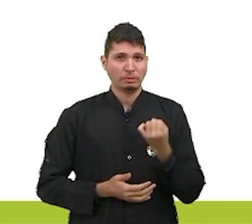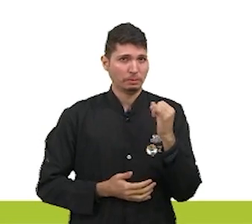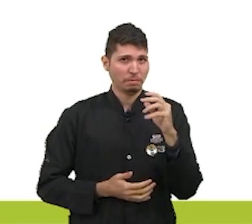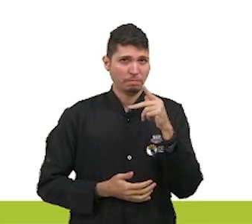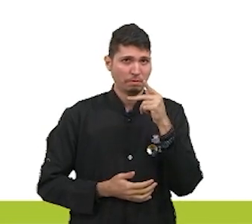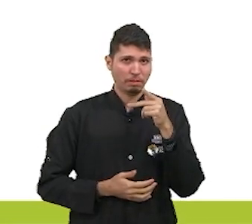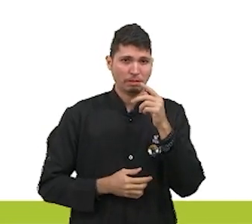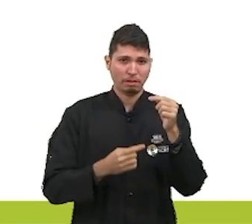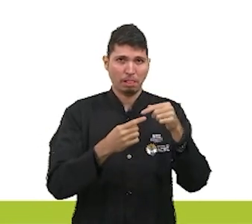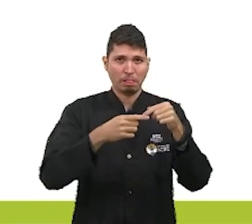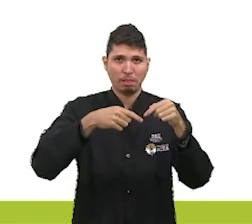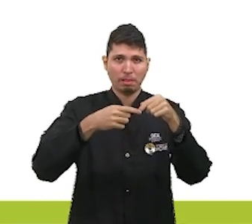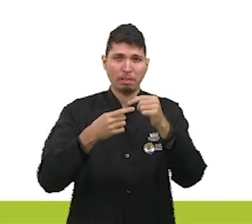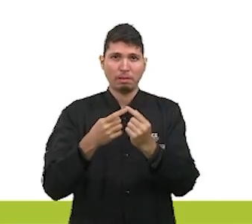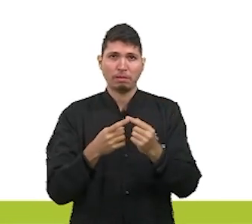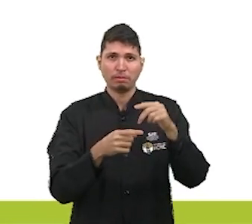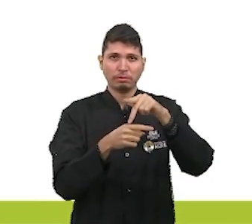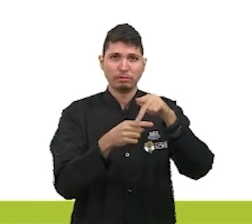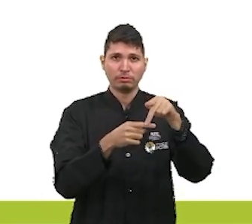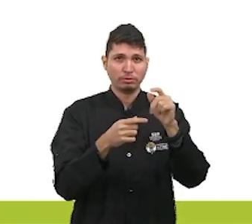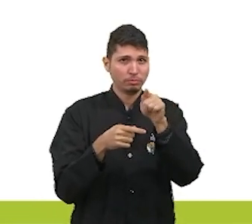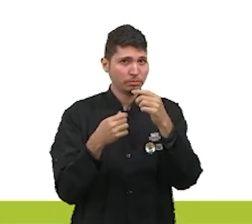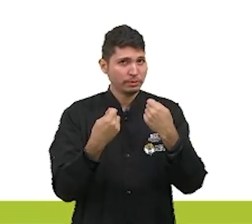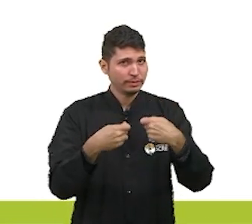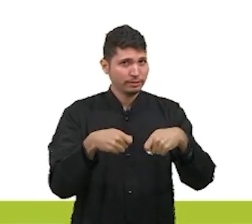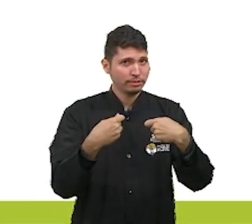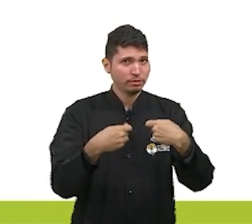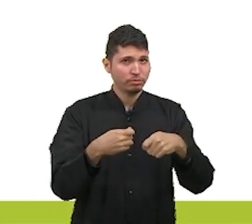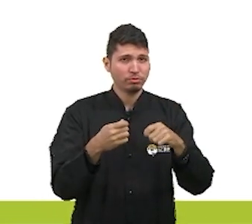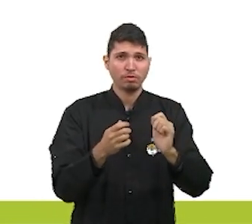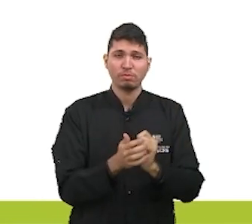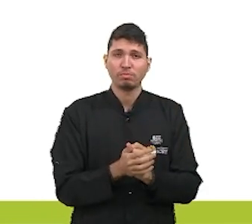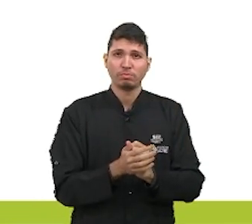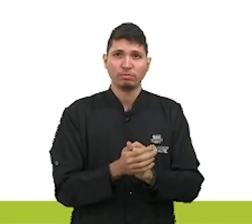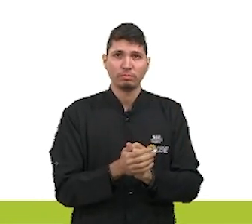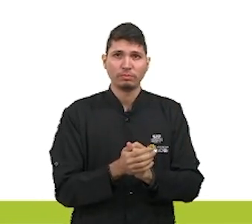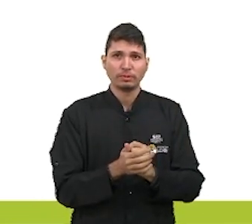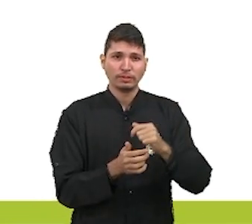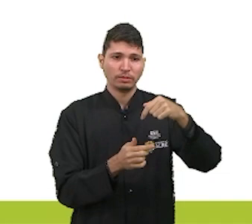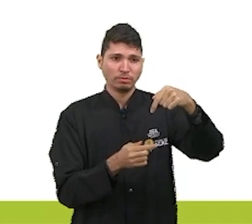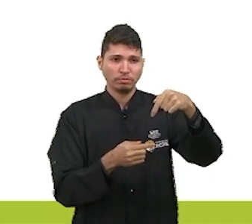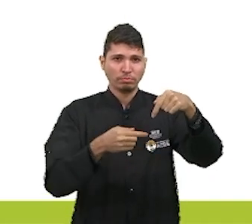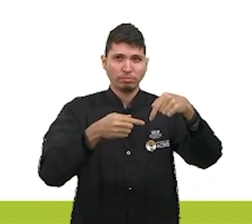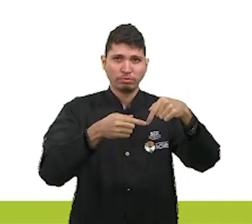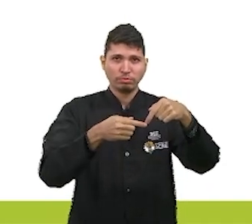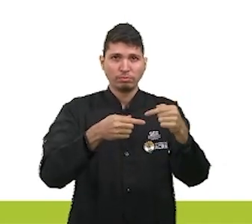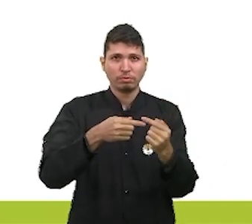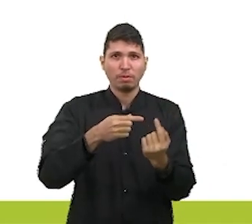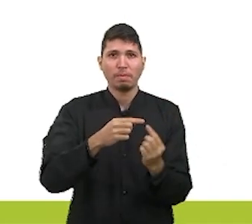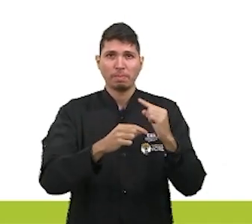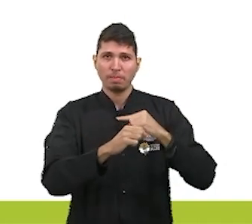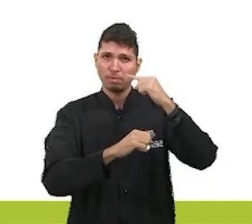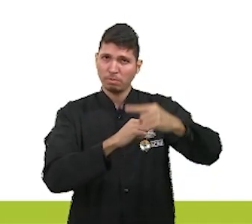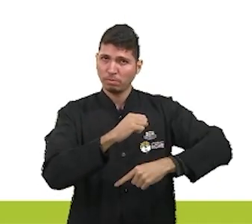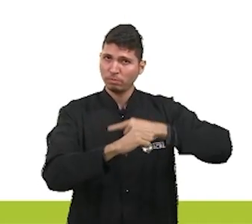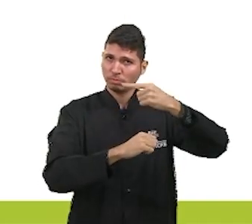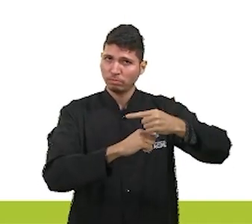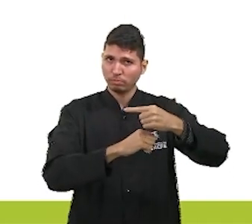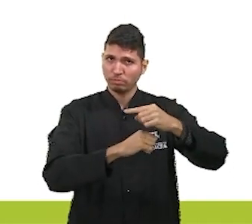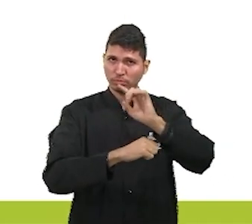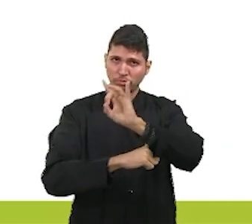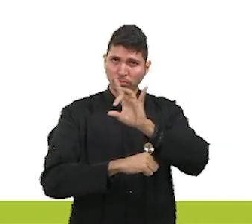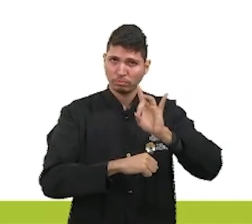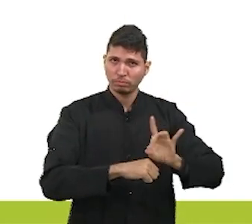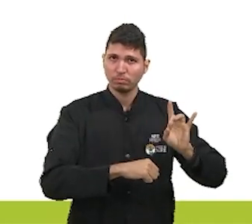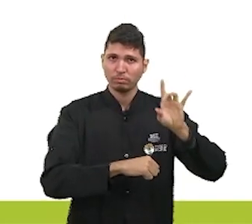da ligação, você precisa ver ali o intervalo, né, entre um átomo e outro. Vamos